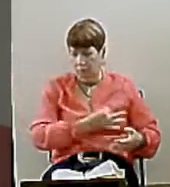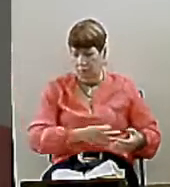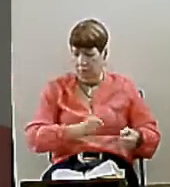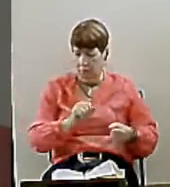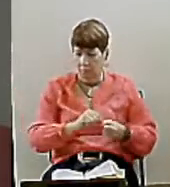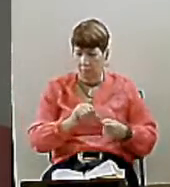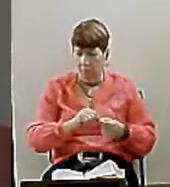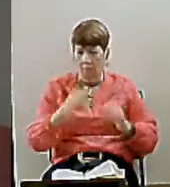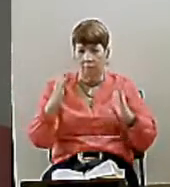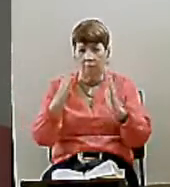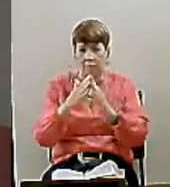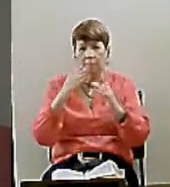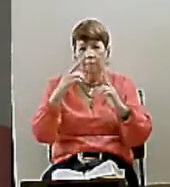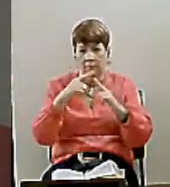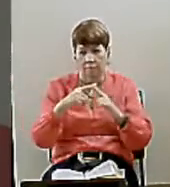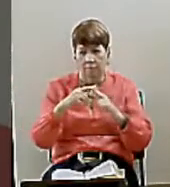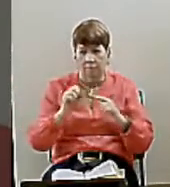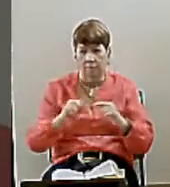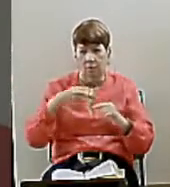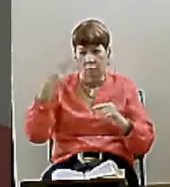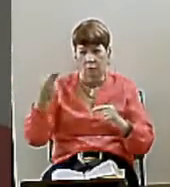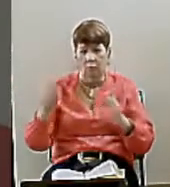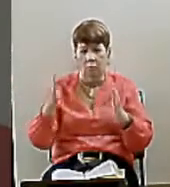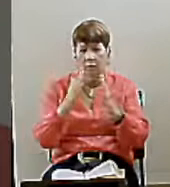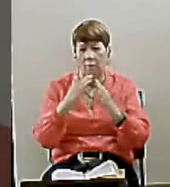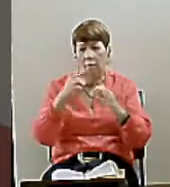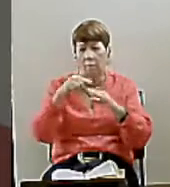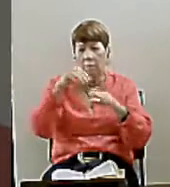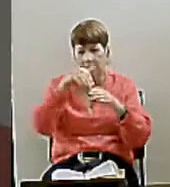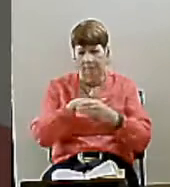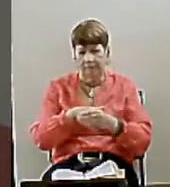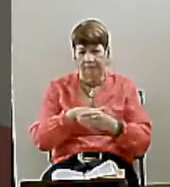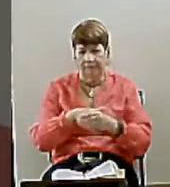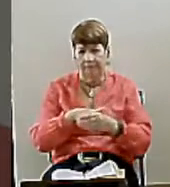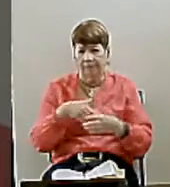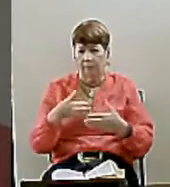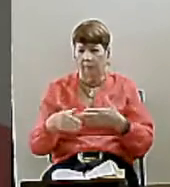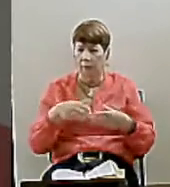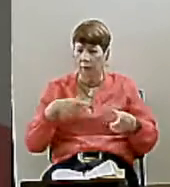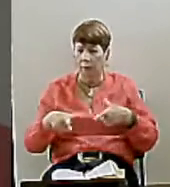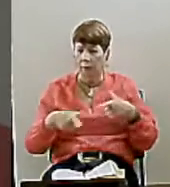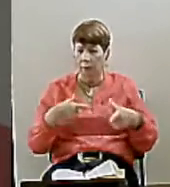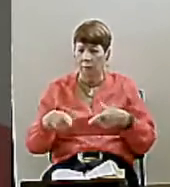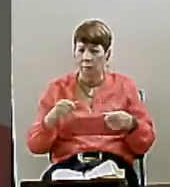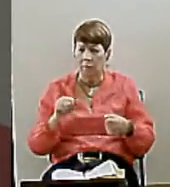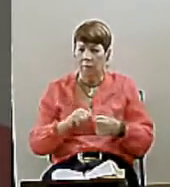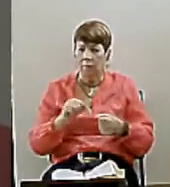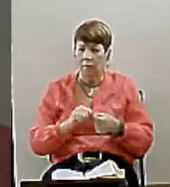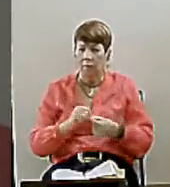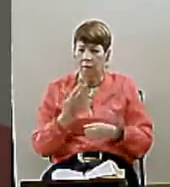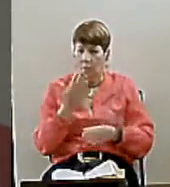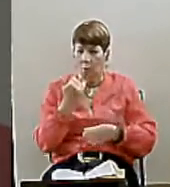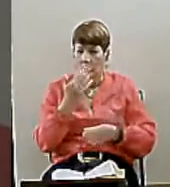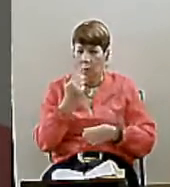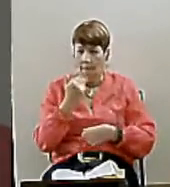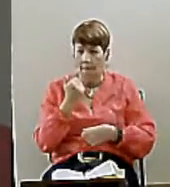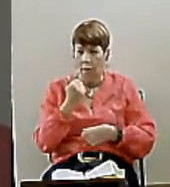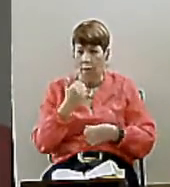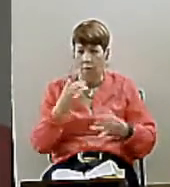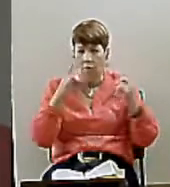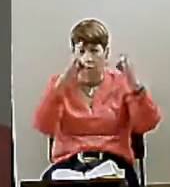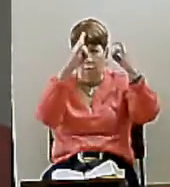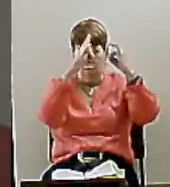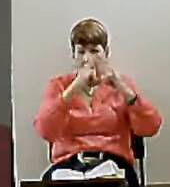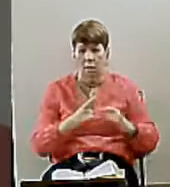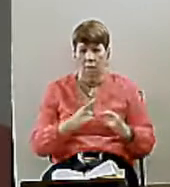feito pela igreja ou na igreja qualquer trabalho que nós um jantar um acampamento um Retiro